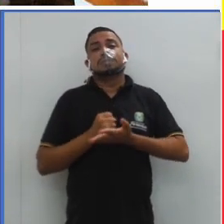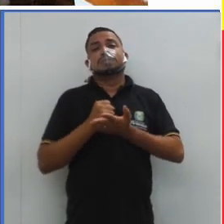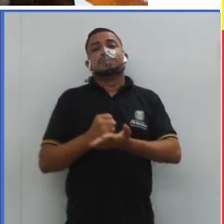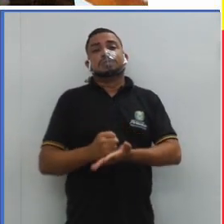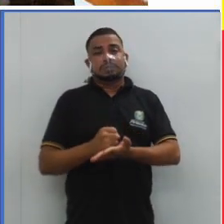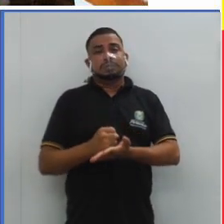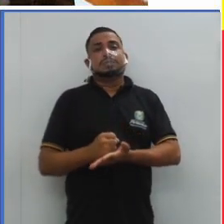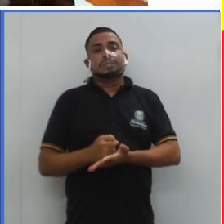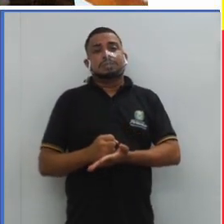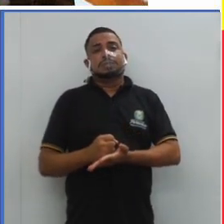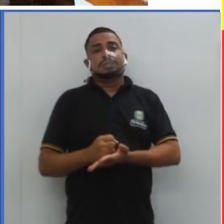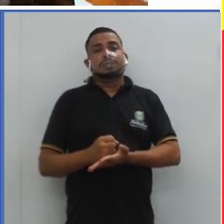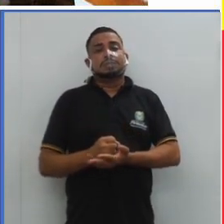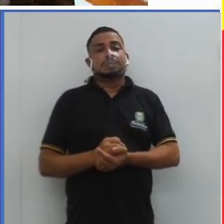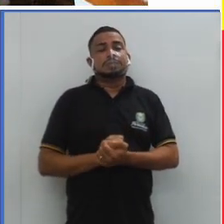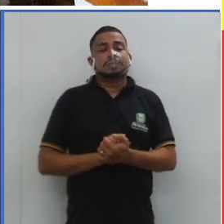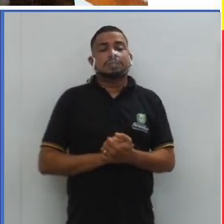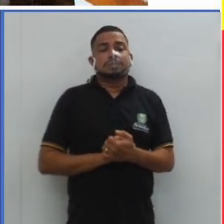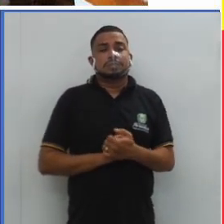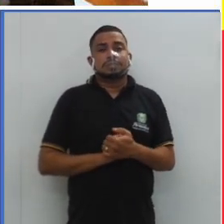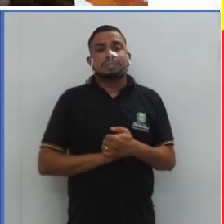que ajuda